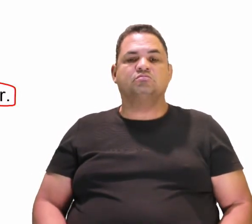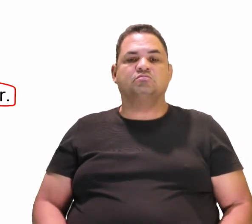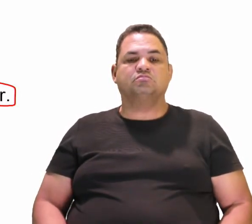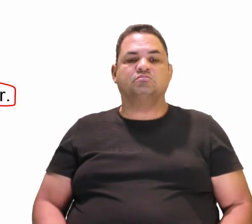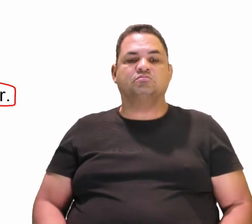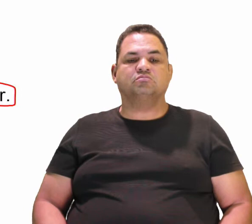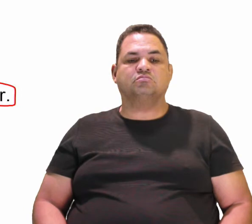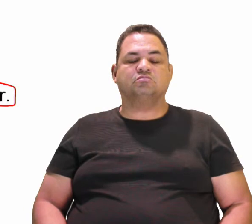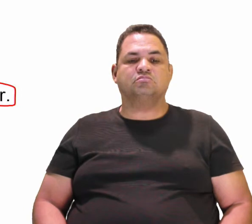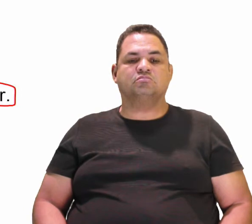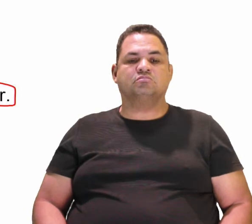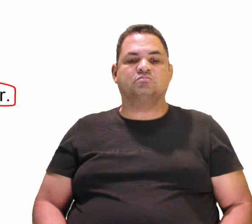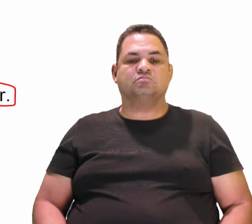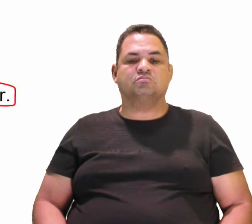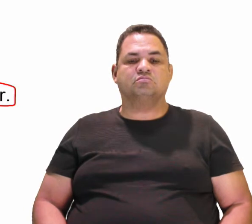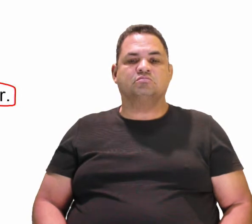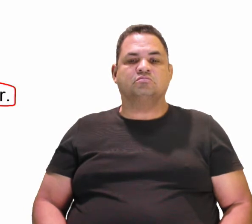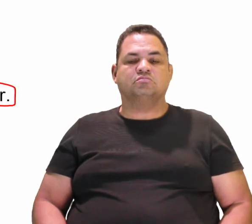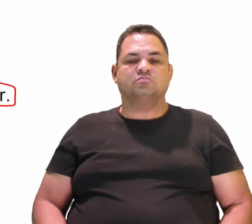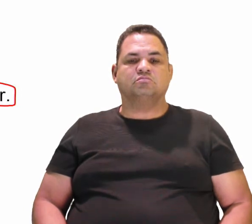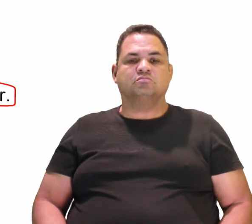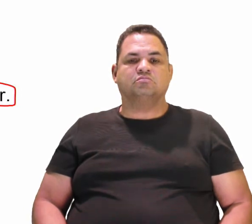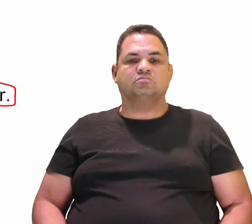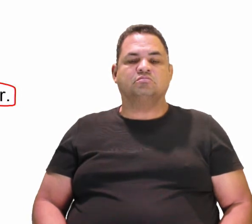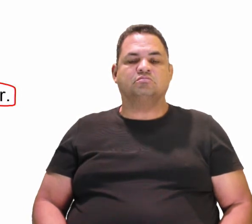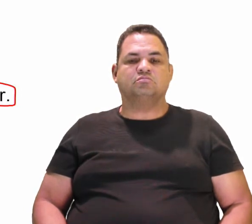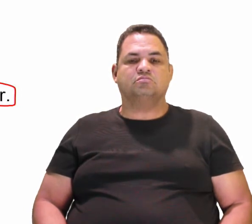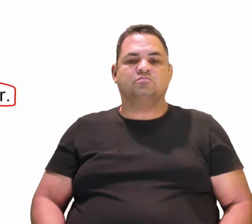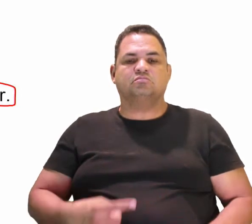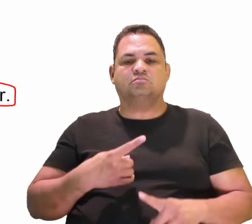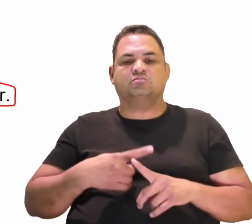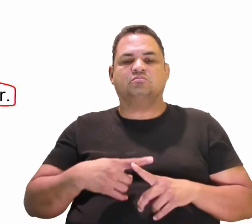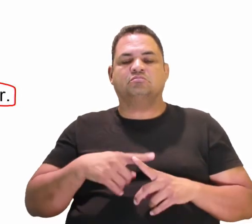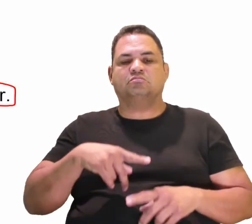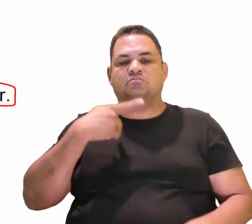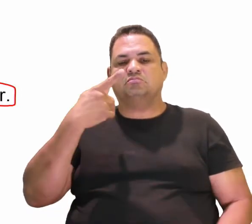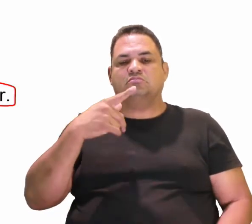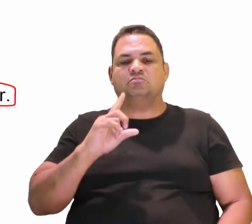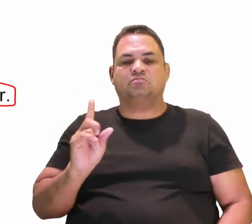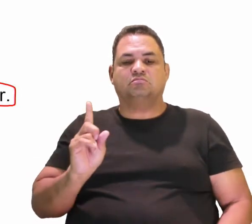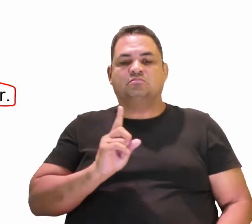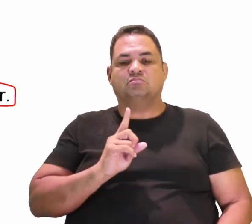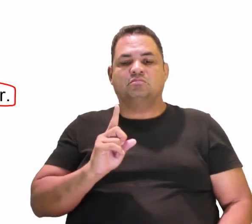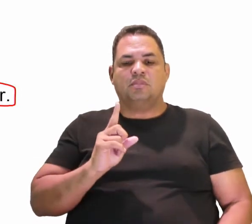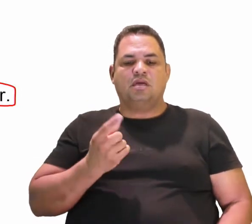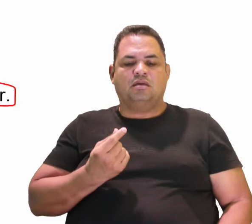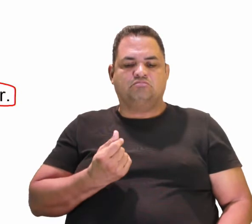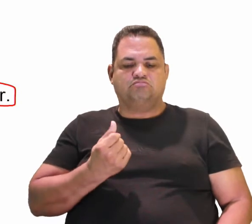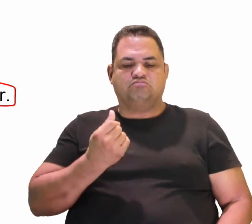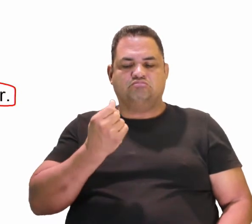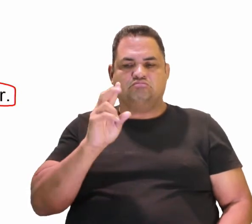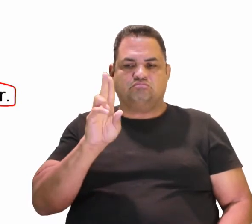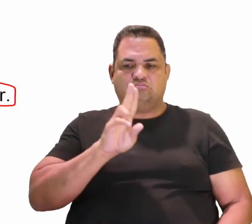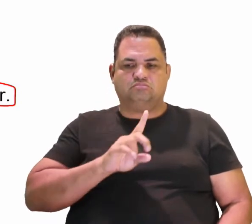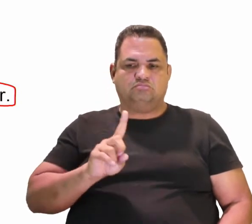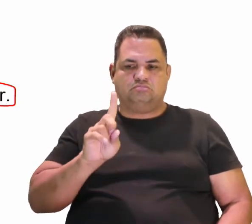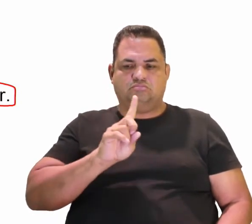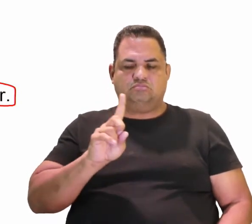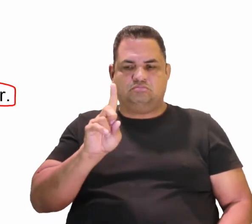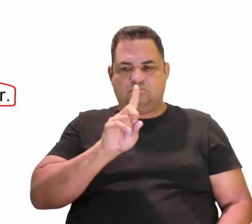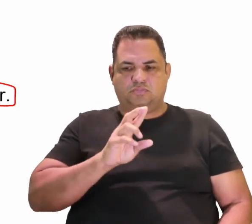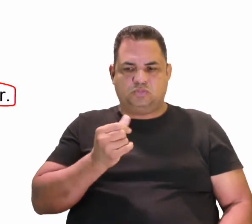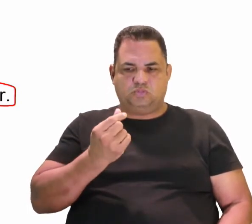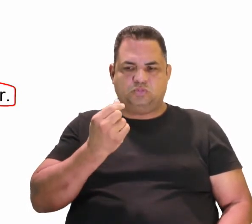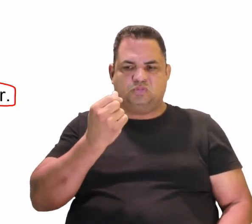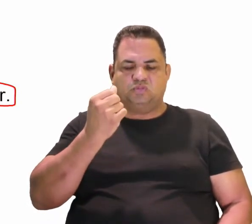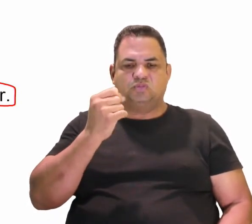frase na negativa, usando imperativo, mas na forma negativa. Porque eu estou falando de não gaste. Don't spend. Não